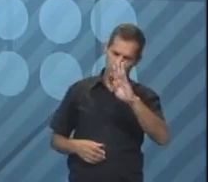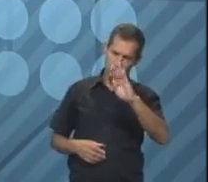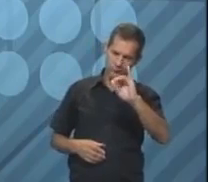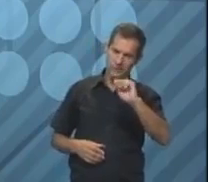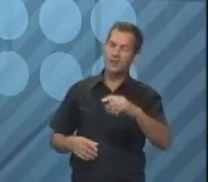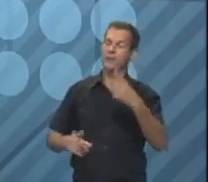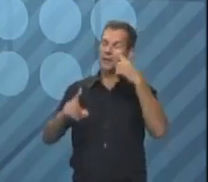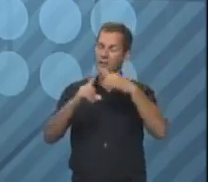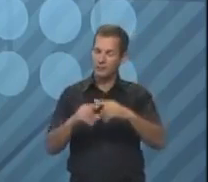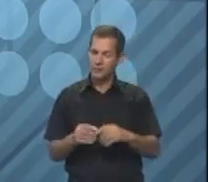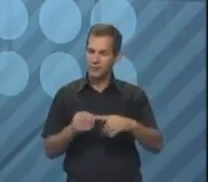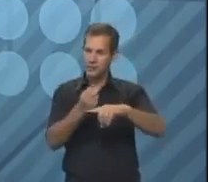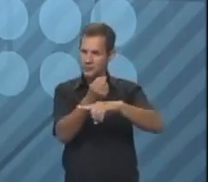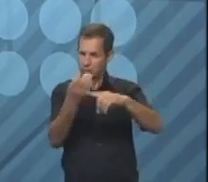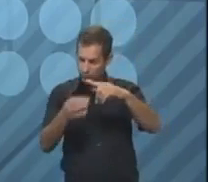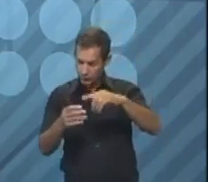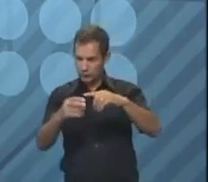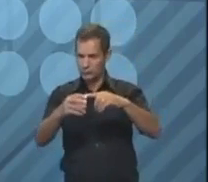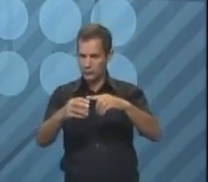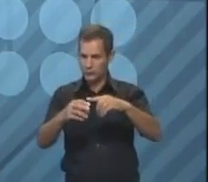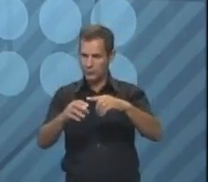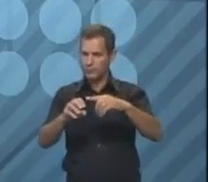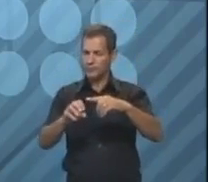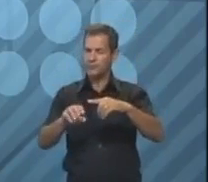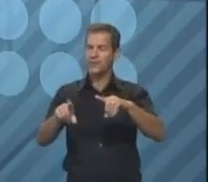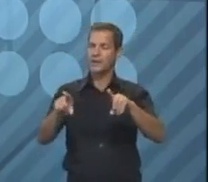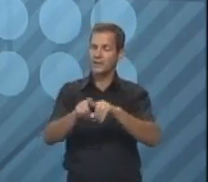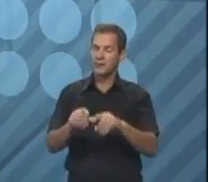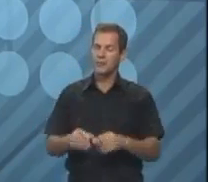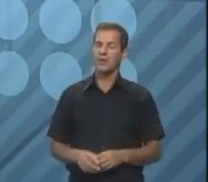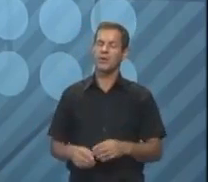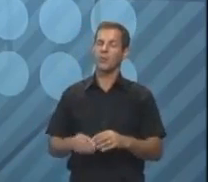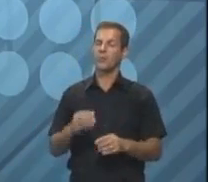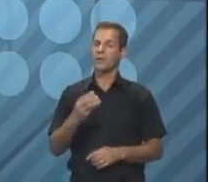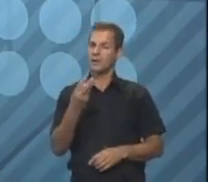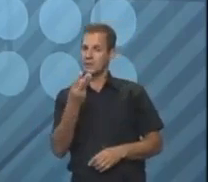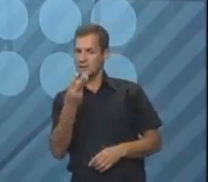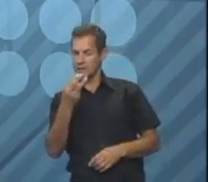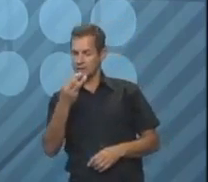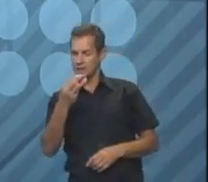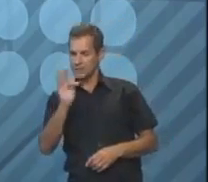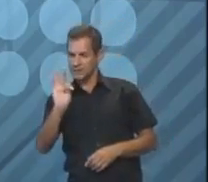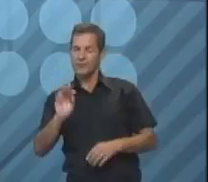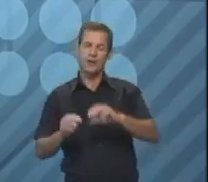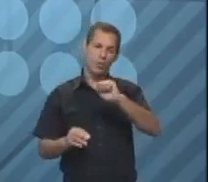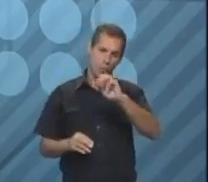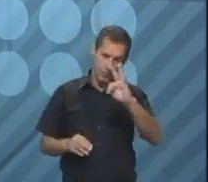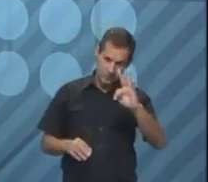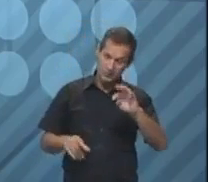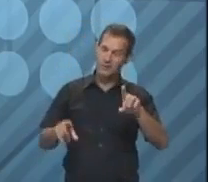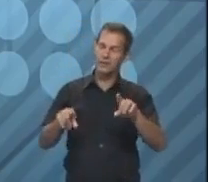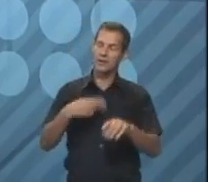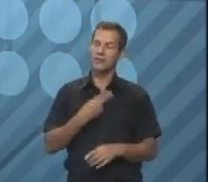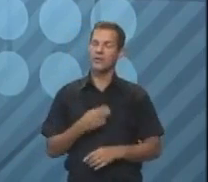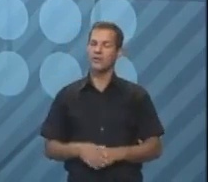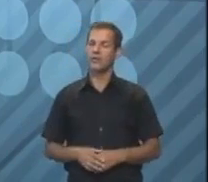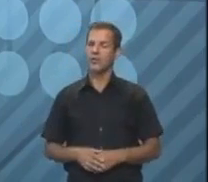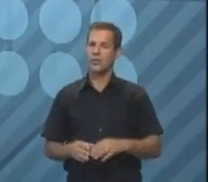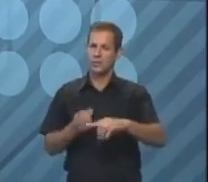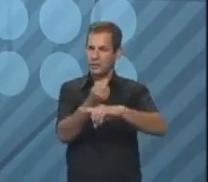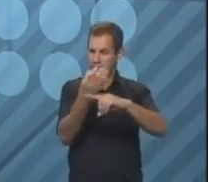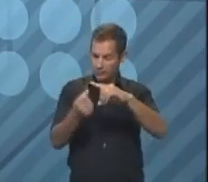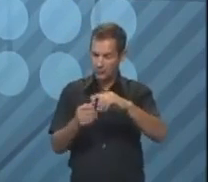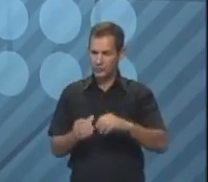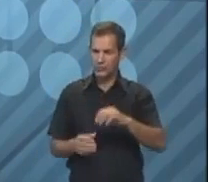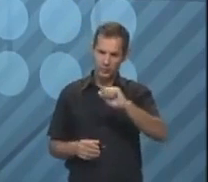algébrica vezes uma função exponencial ou vezes uma função trigonométrica, o a de t é a nossa função algébrica. Por quê? O a de